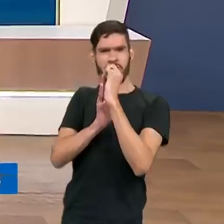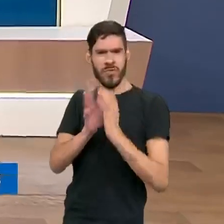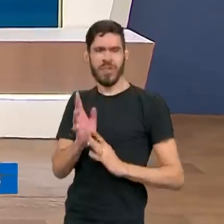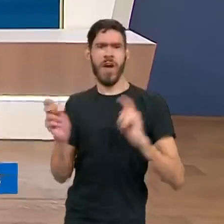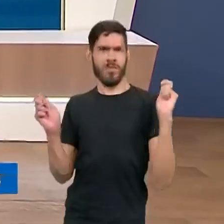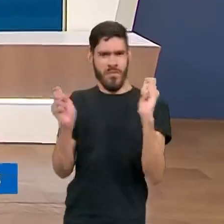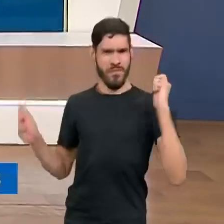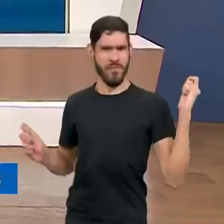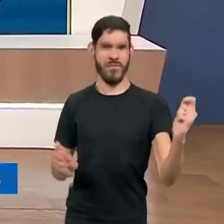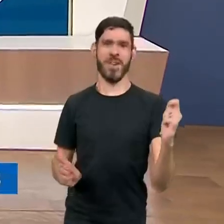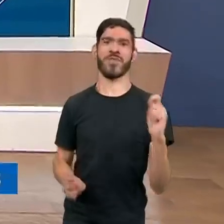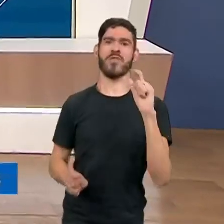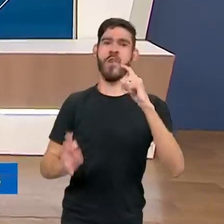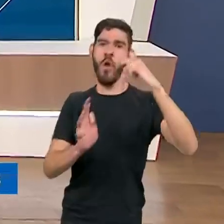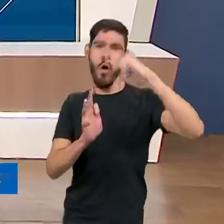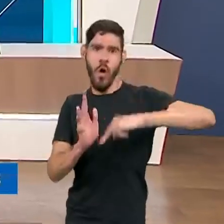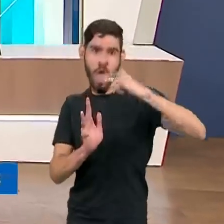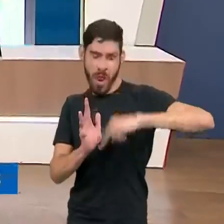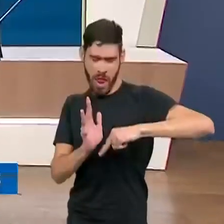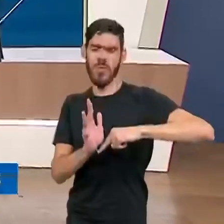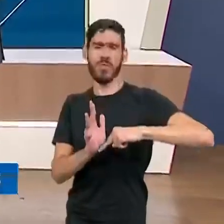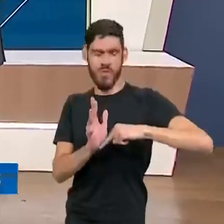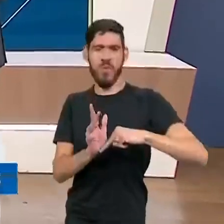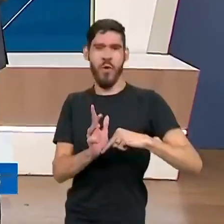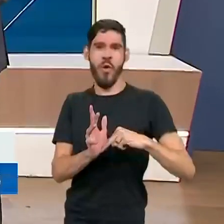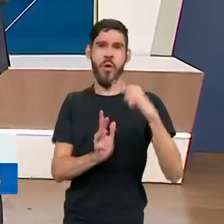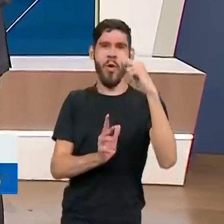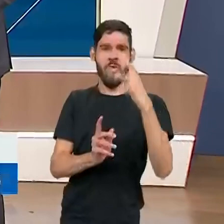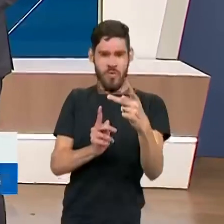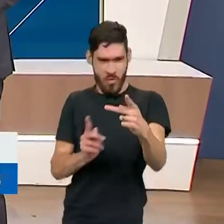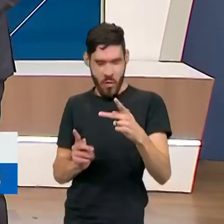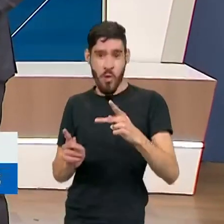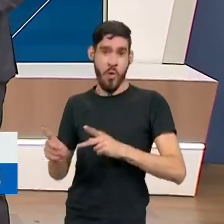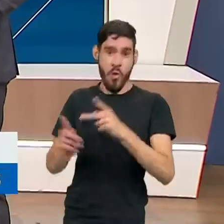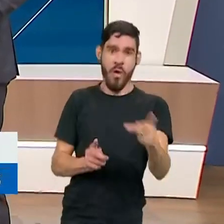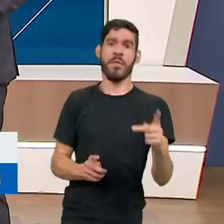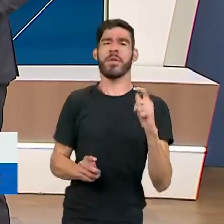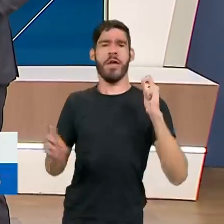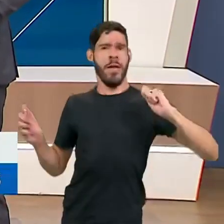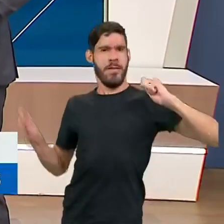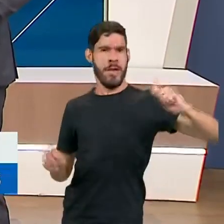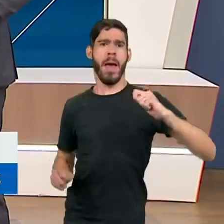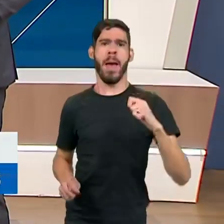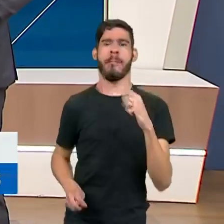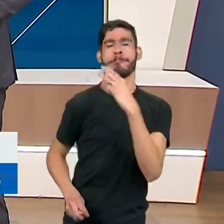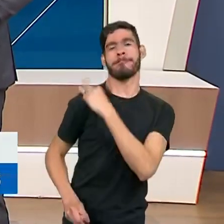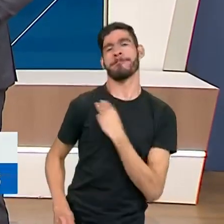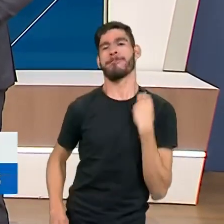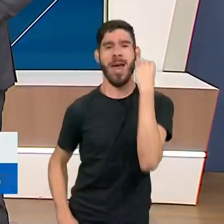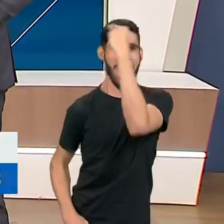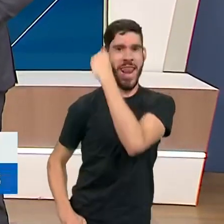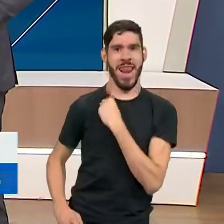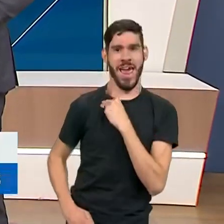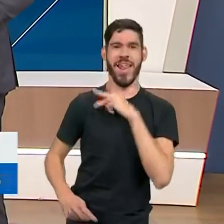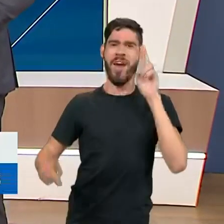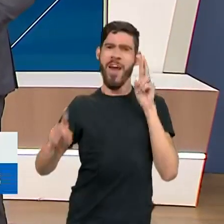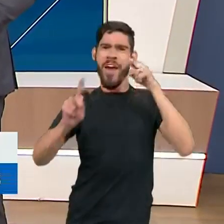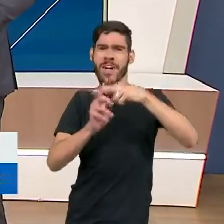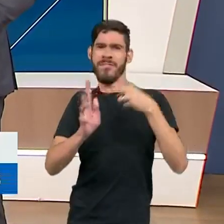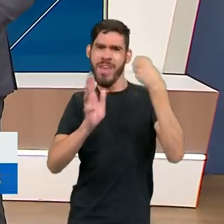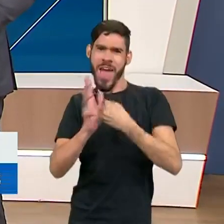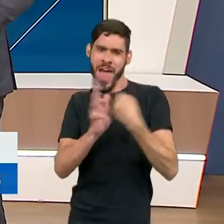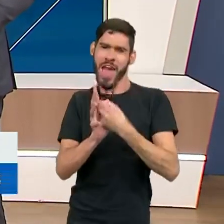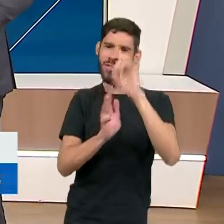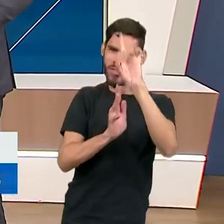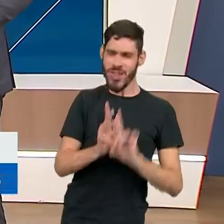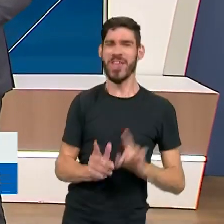Do Festival do Leitor, Ler. Entre os convidados está a ativista paquistanesa Malala, referência na luta